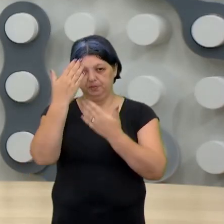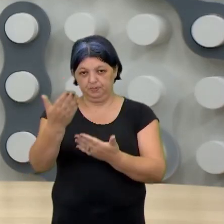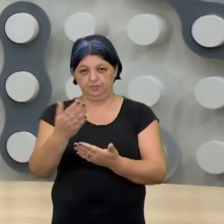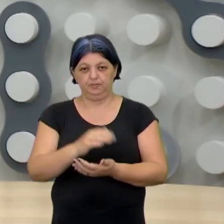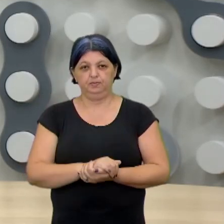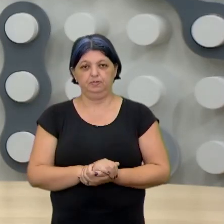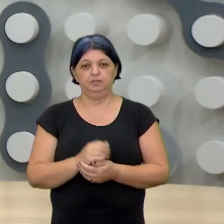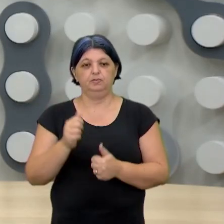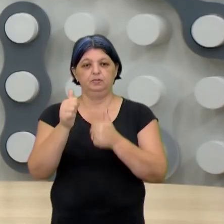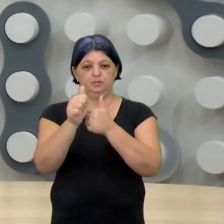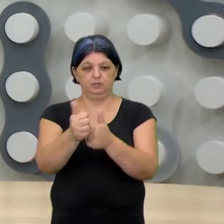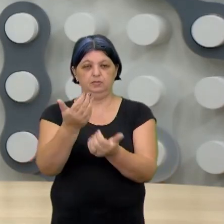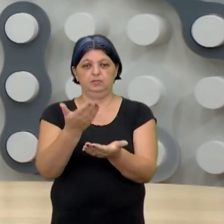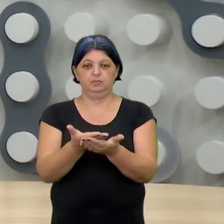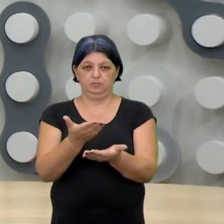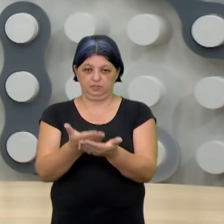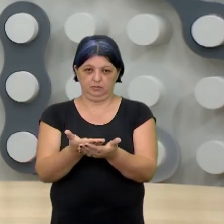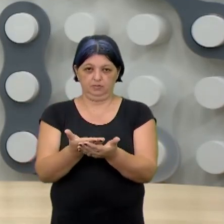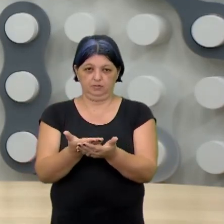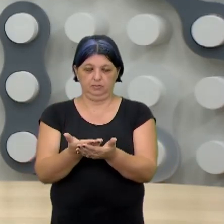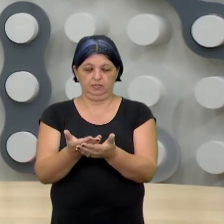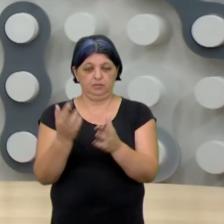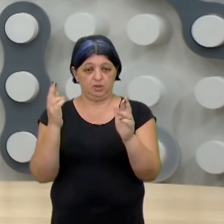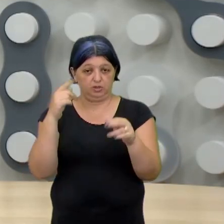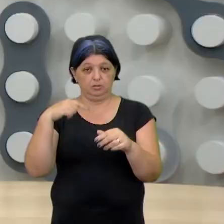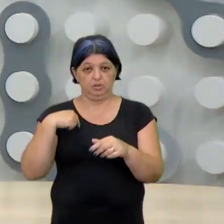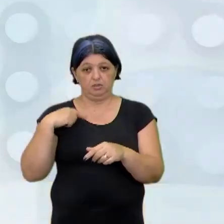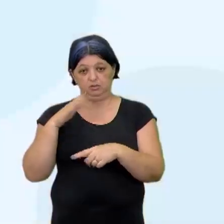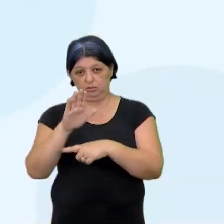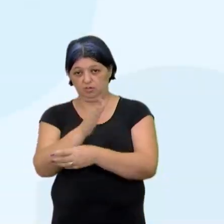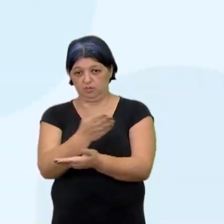aí acompanhado mais essa aula. Espero que tenha ajudado.